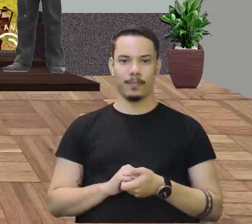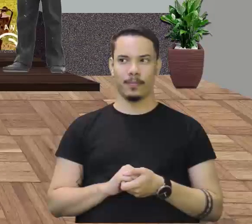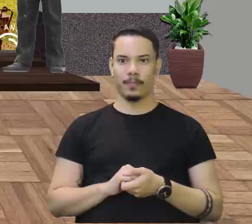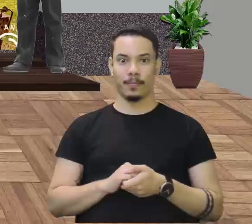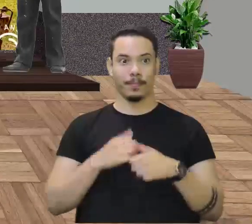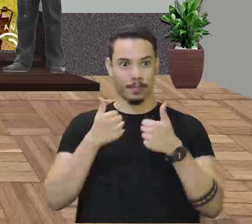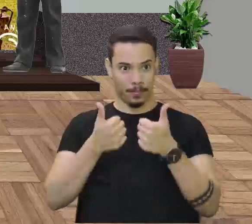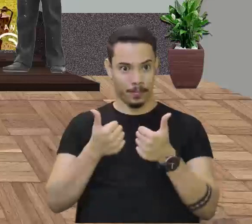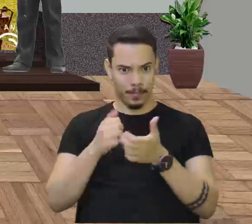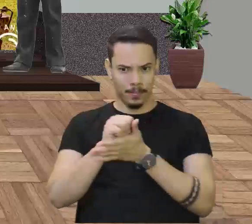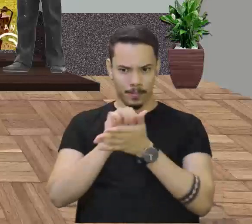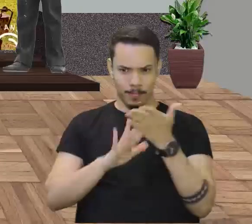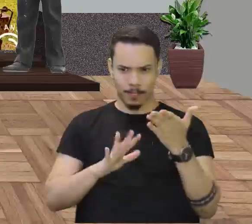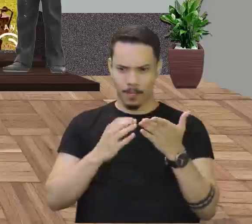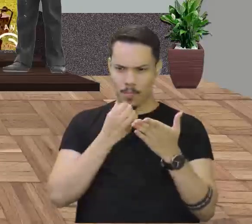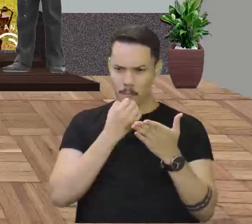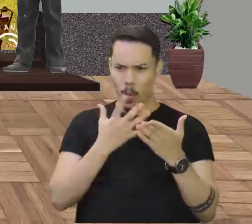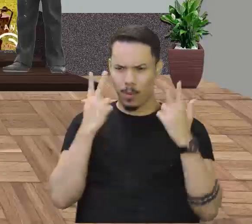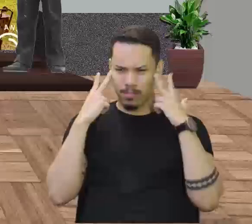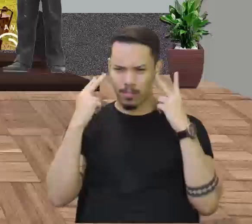E aí, a atividade, estava tranquila?